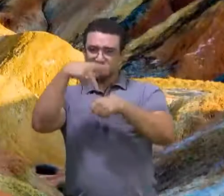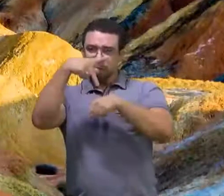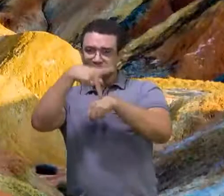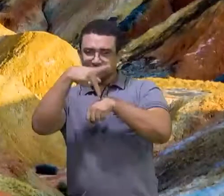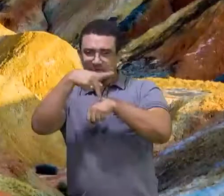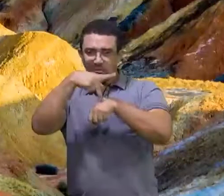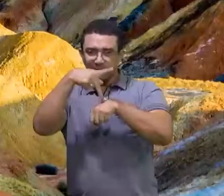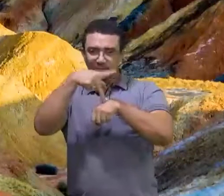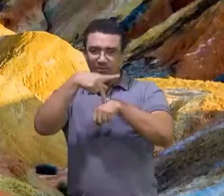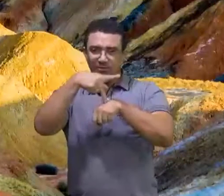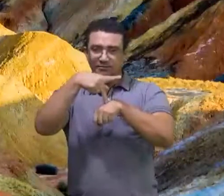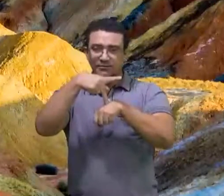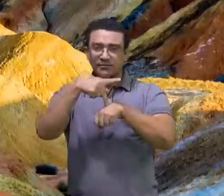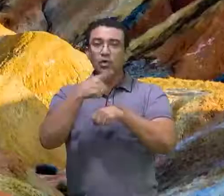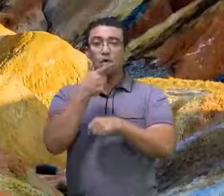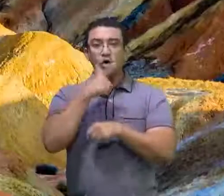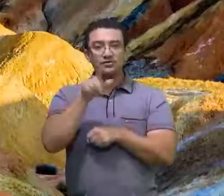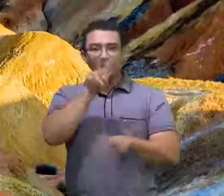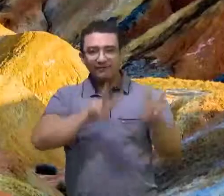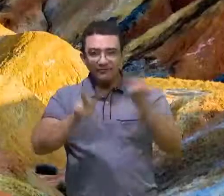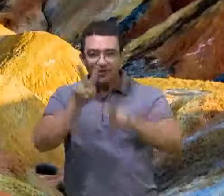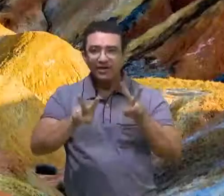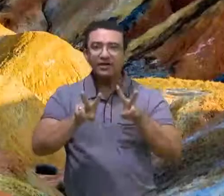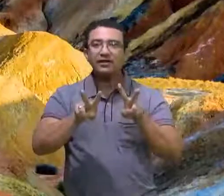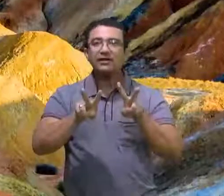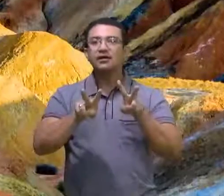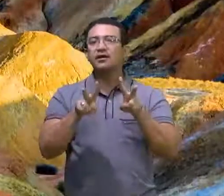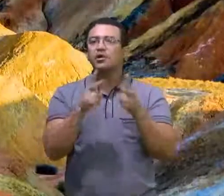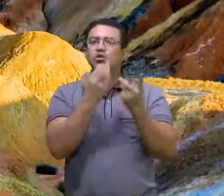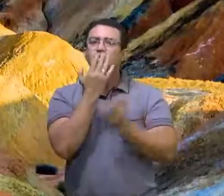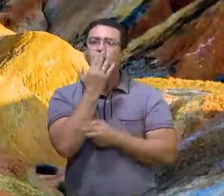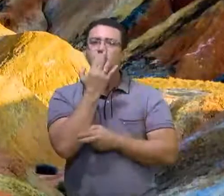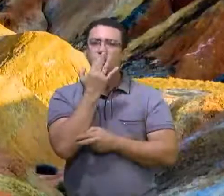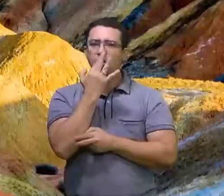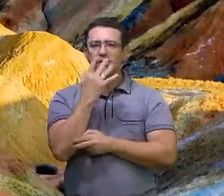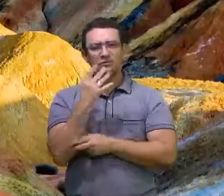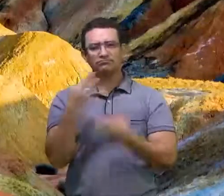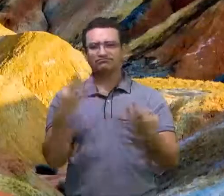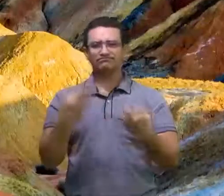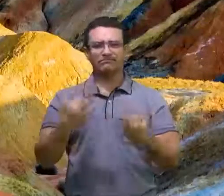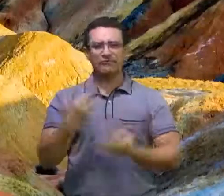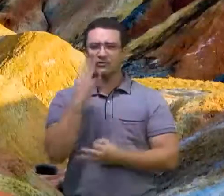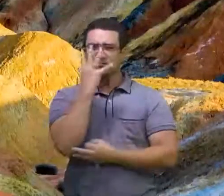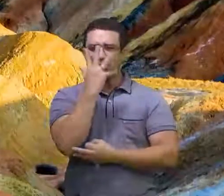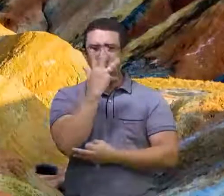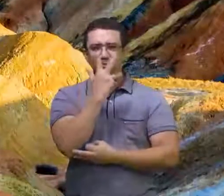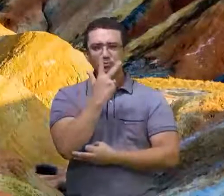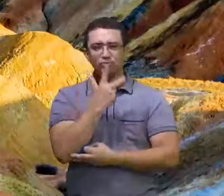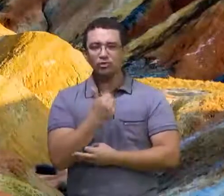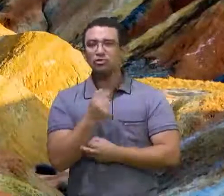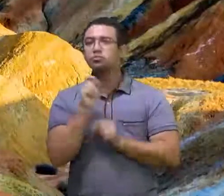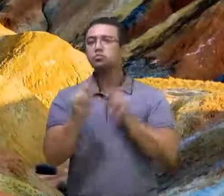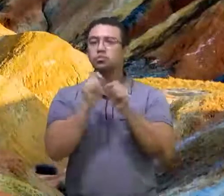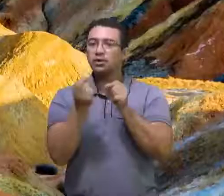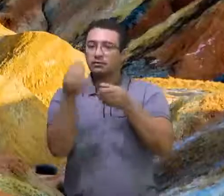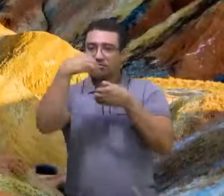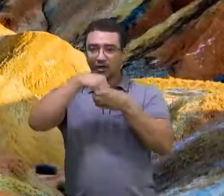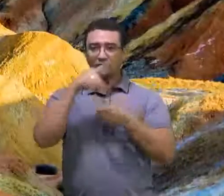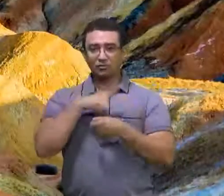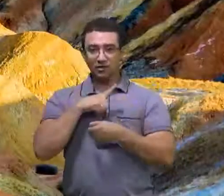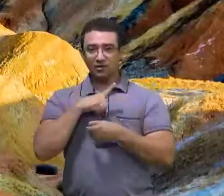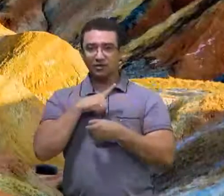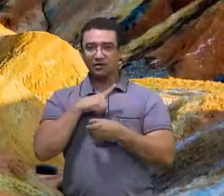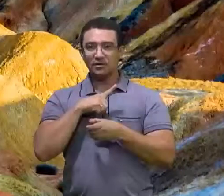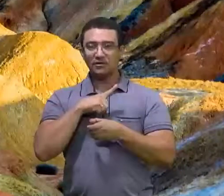sua formação, e a gente consegue visualizar, né, esse colorido muito bonito, né, que é devido aí à presença